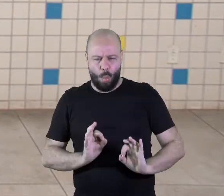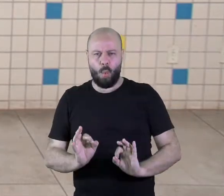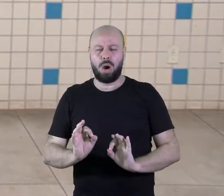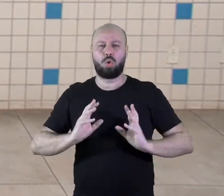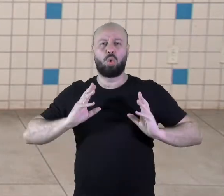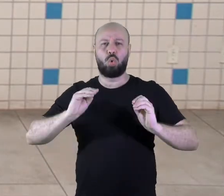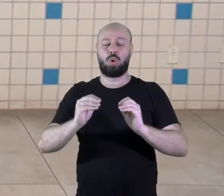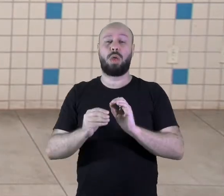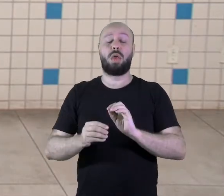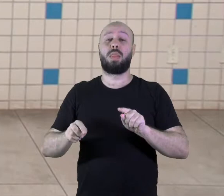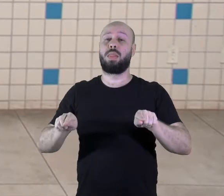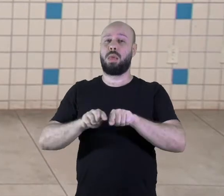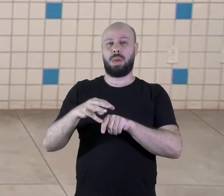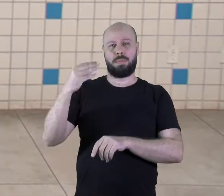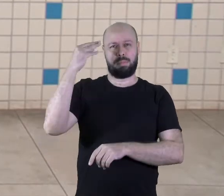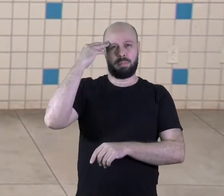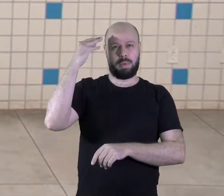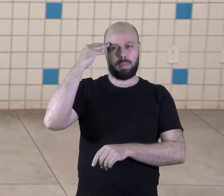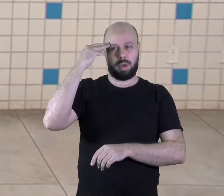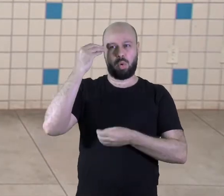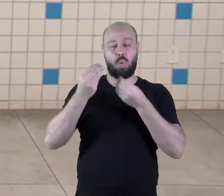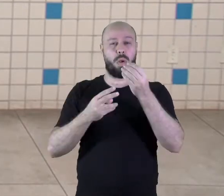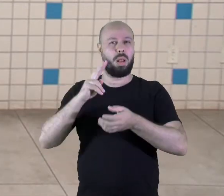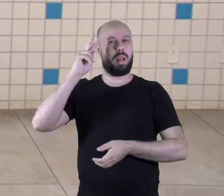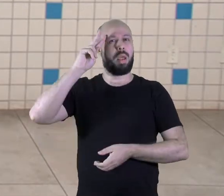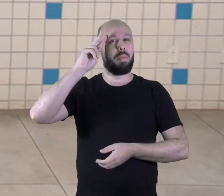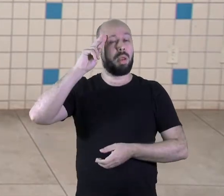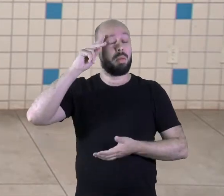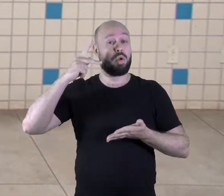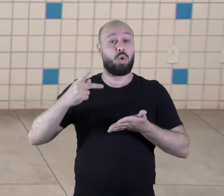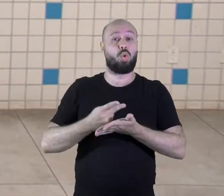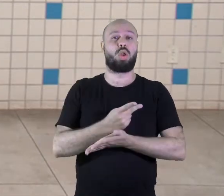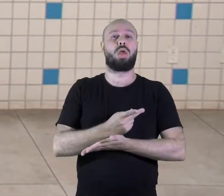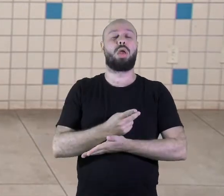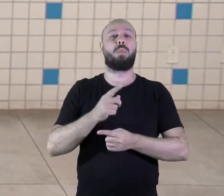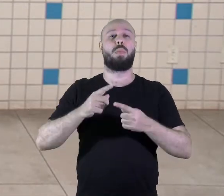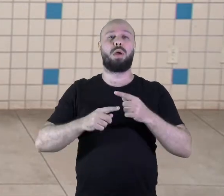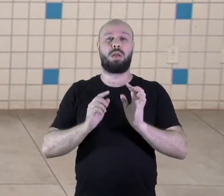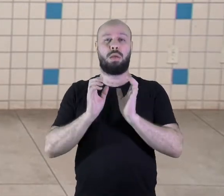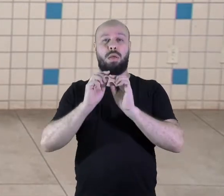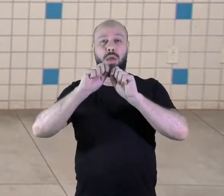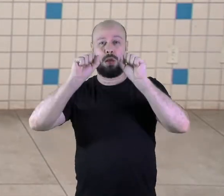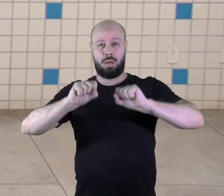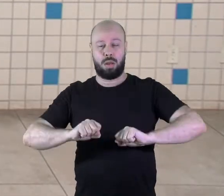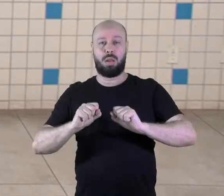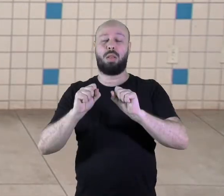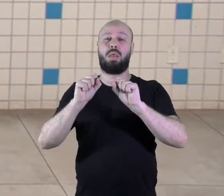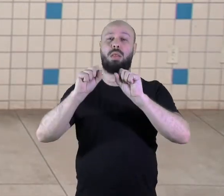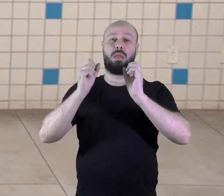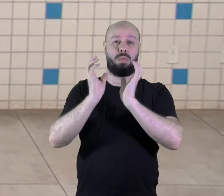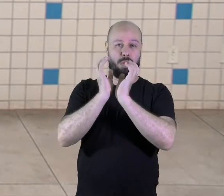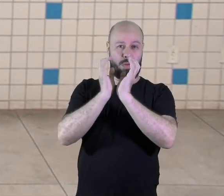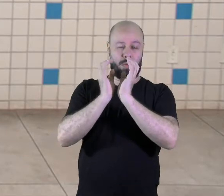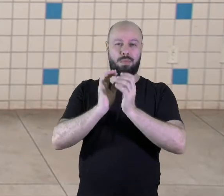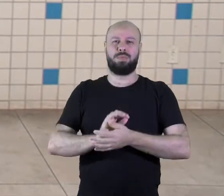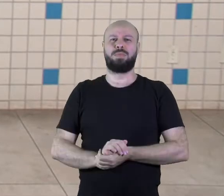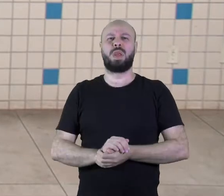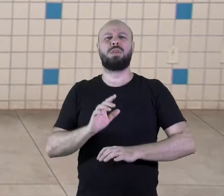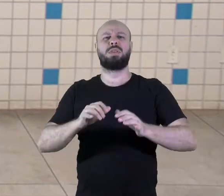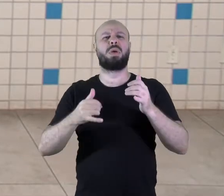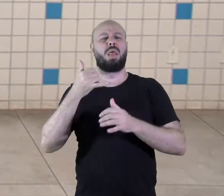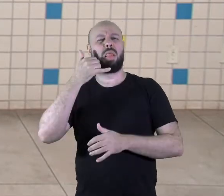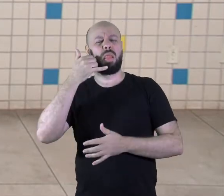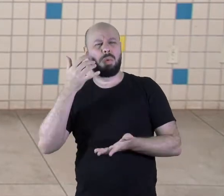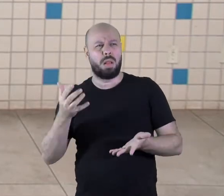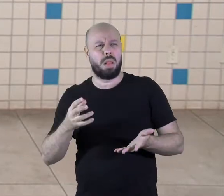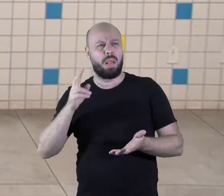a memória. Nós nos lembramos de fato pelo sistema nervoso. Ou a gente lembra do telefone do pai, o